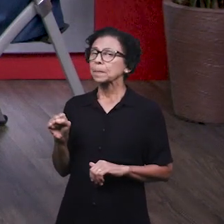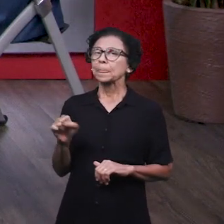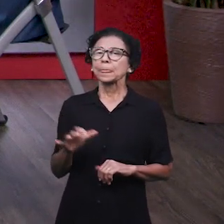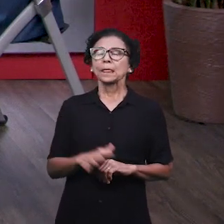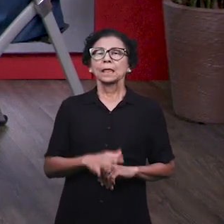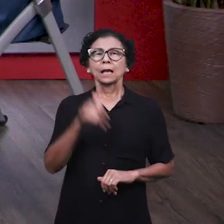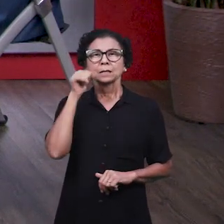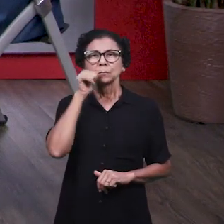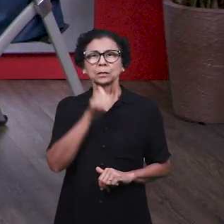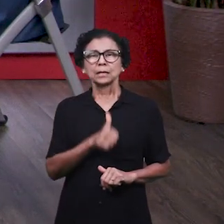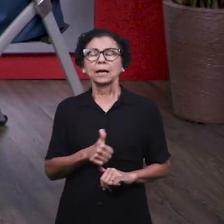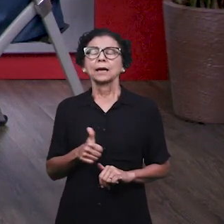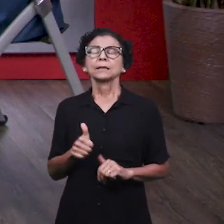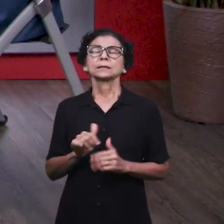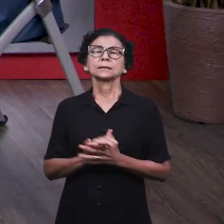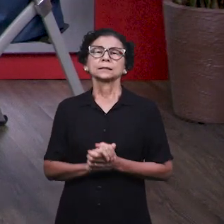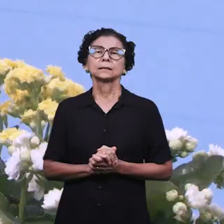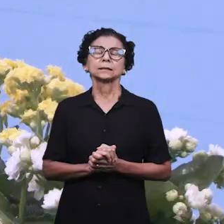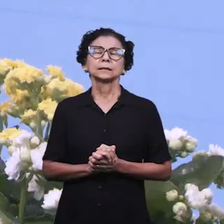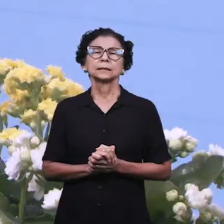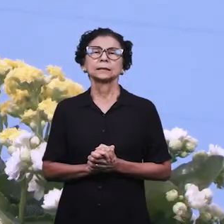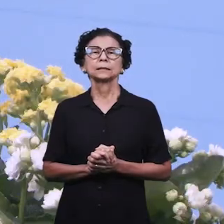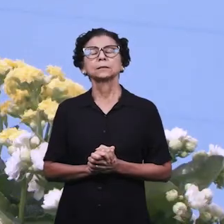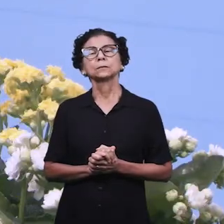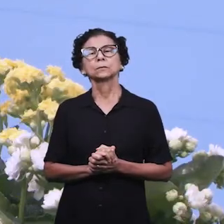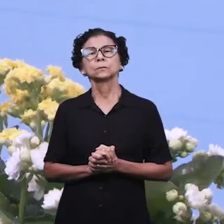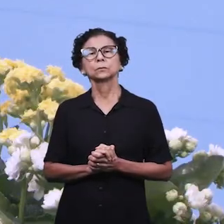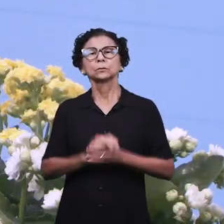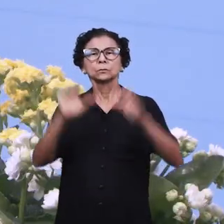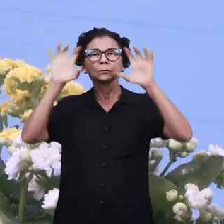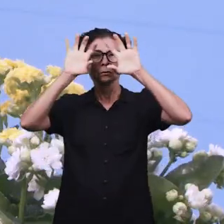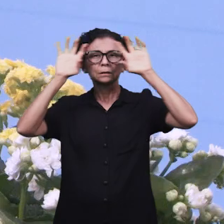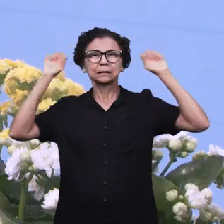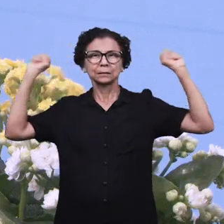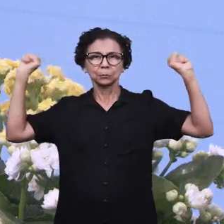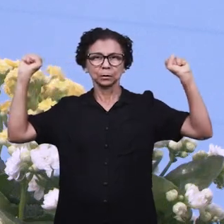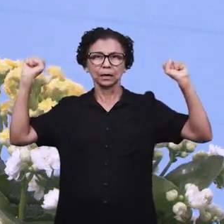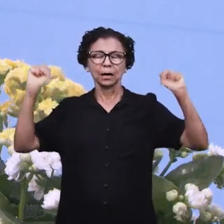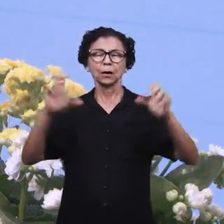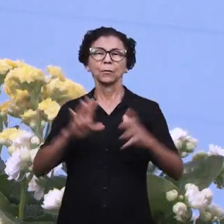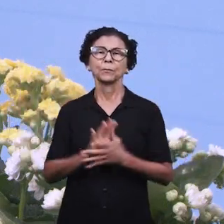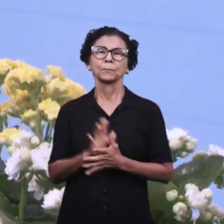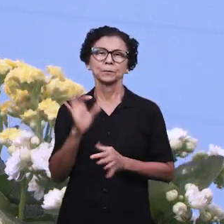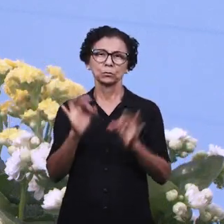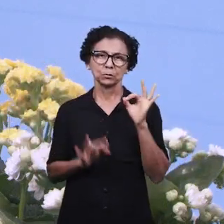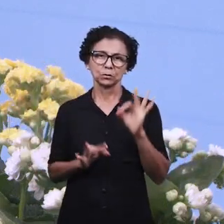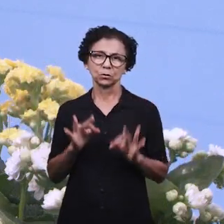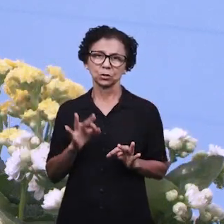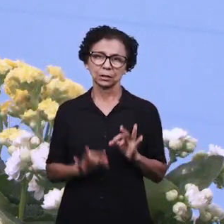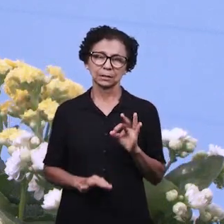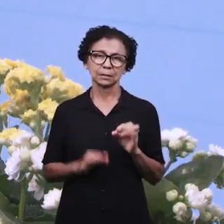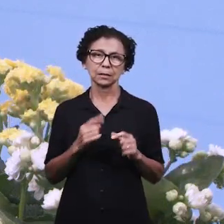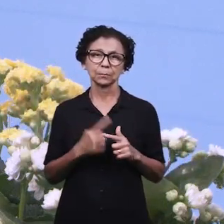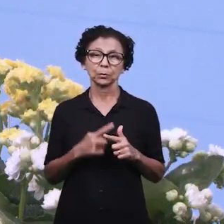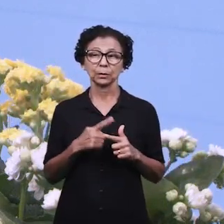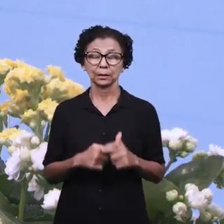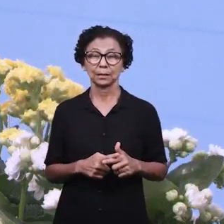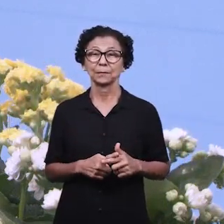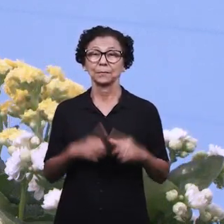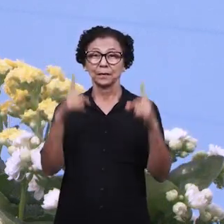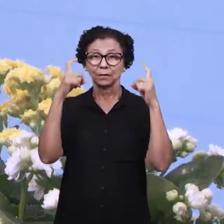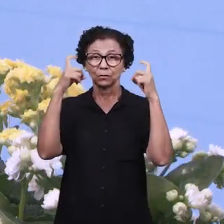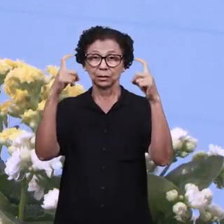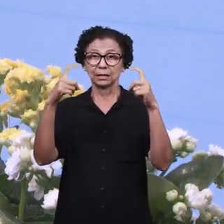ali no Tribunal de Justiça, é para que haja... Porque, né, na verdade, a violência doméstica, ela